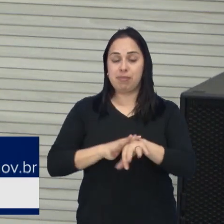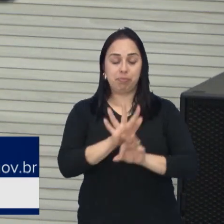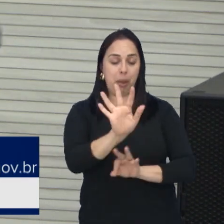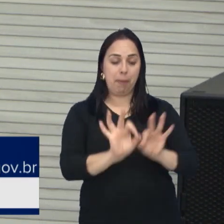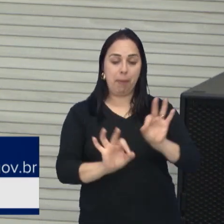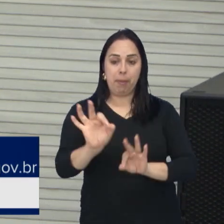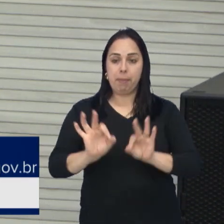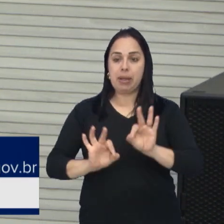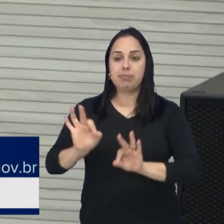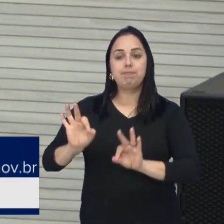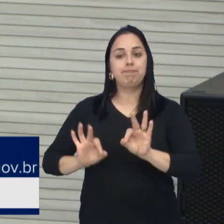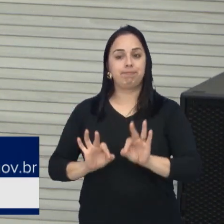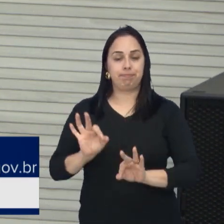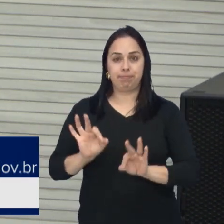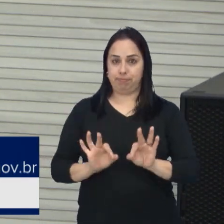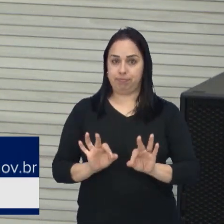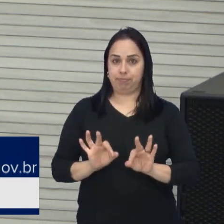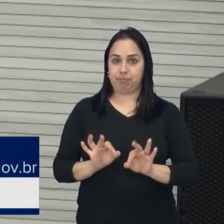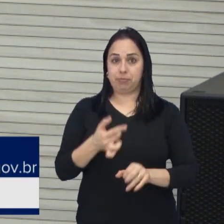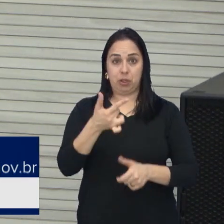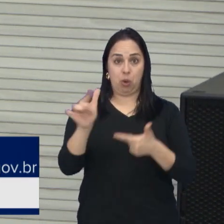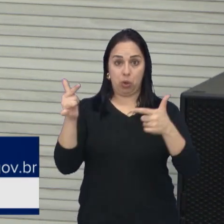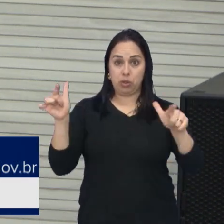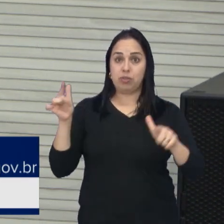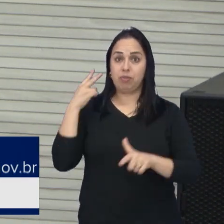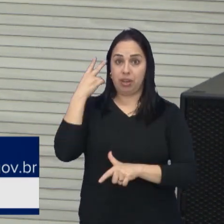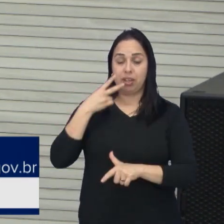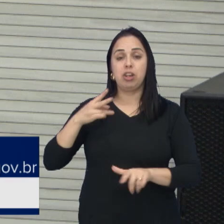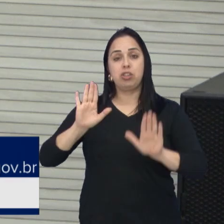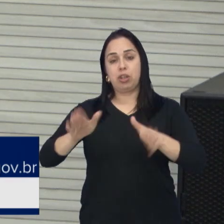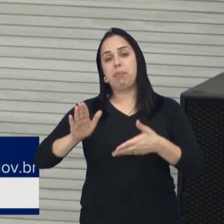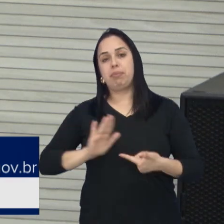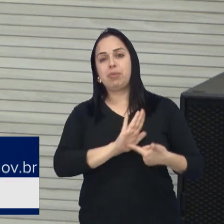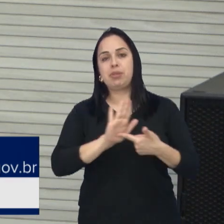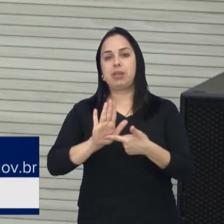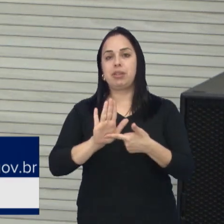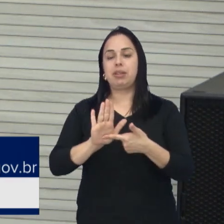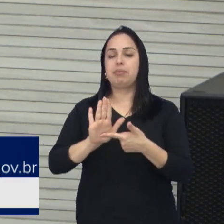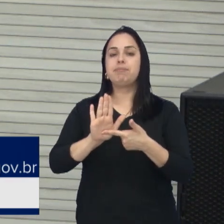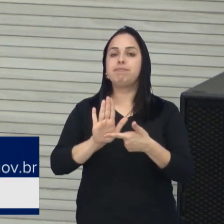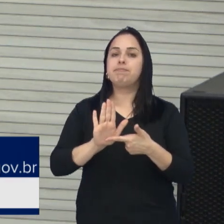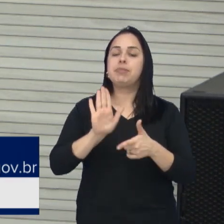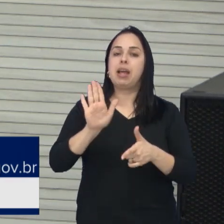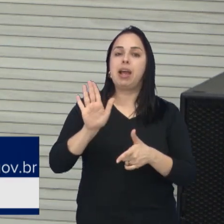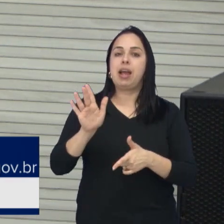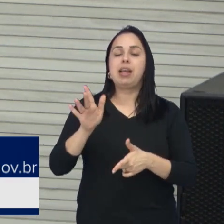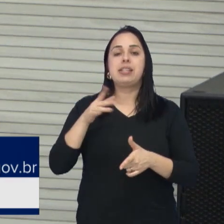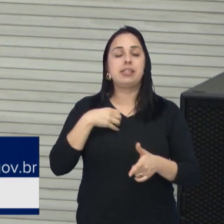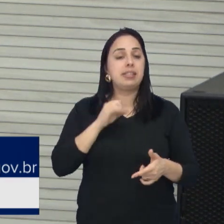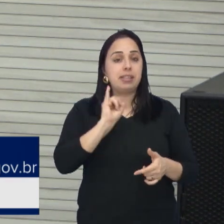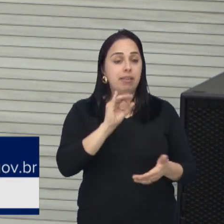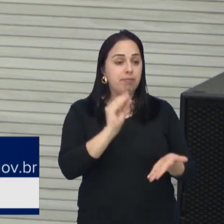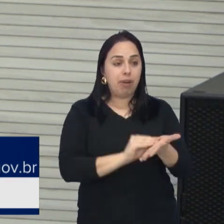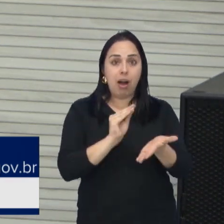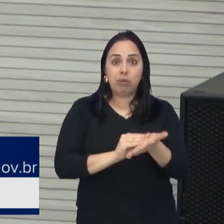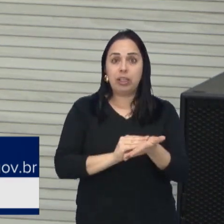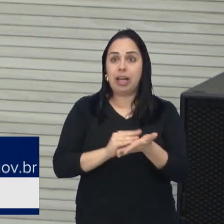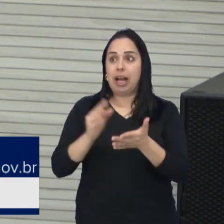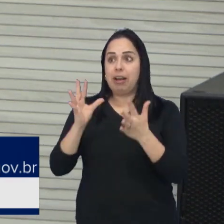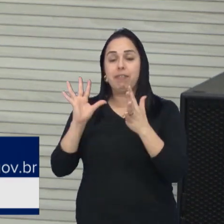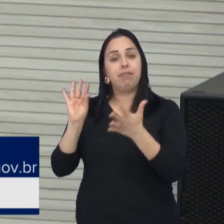outros modelos que apresentaram também, outros vereadores, né, às vezes a administração pública acaba não se atentando a esse assunto.